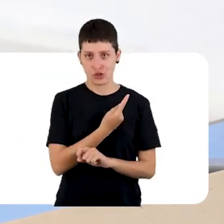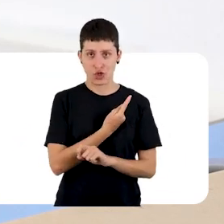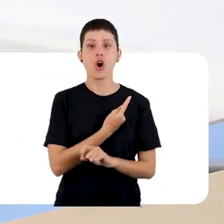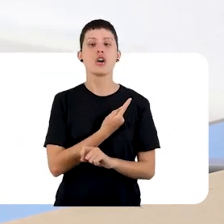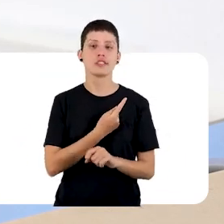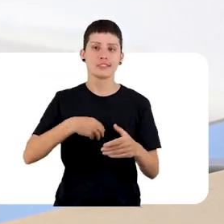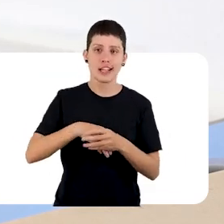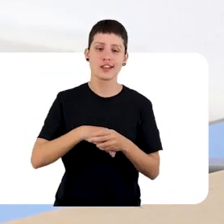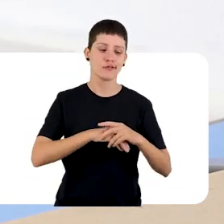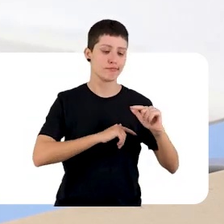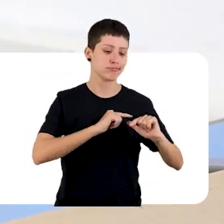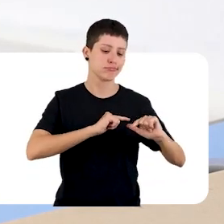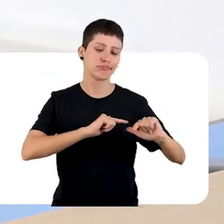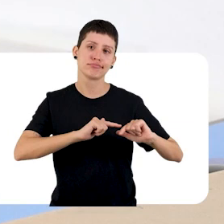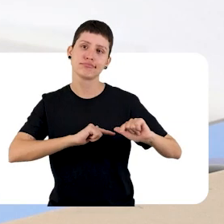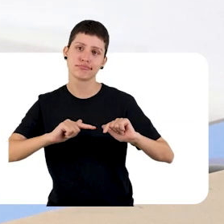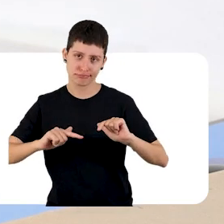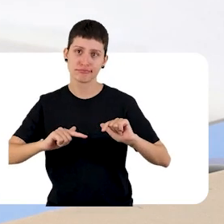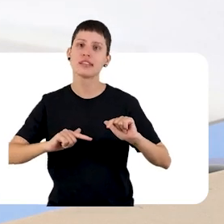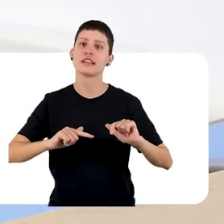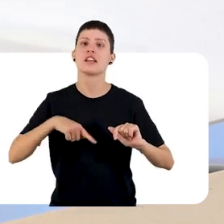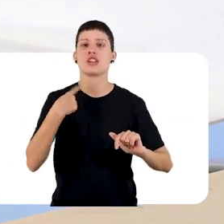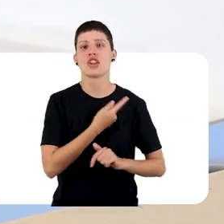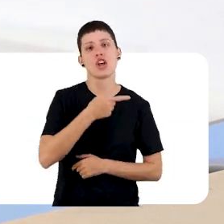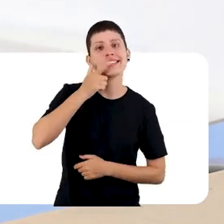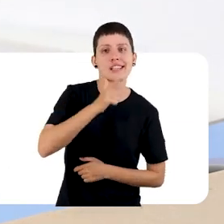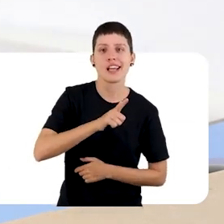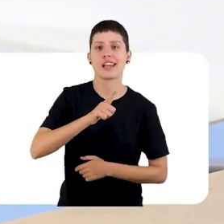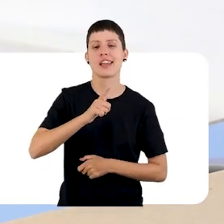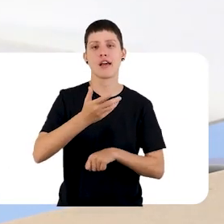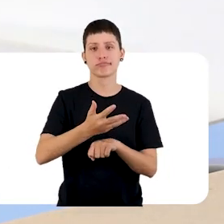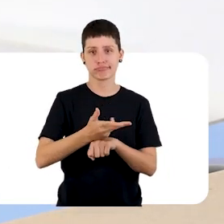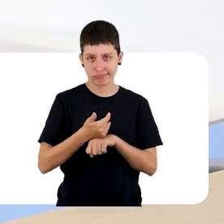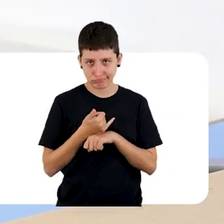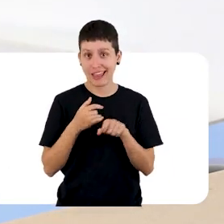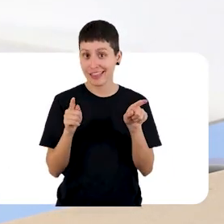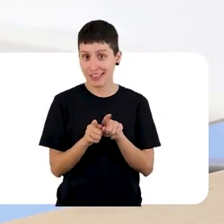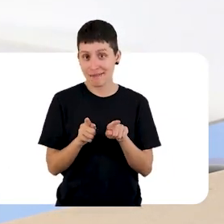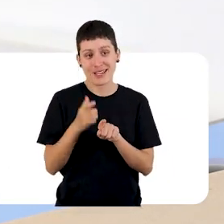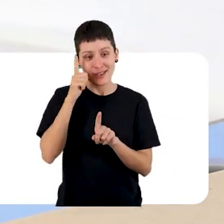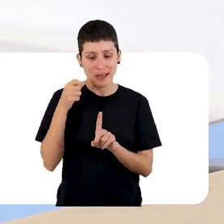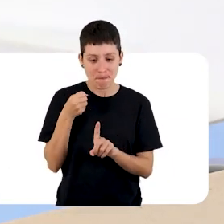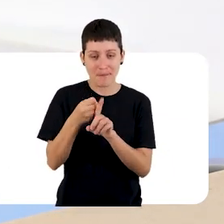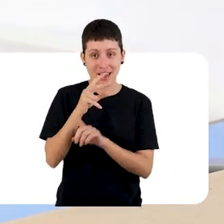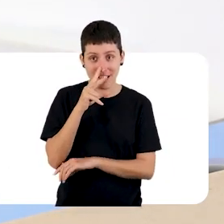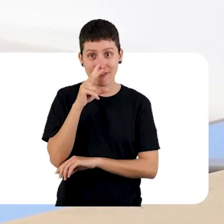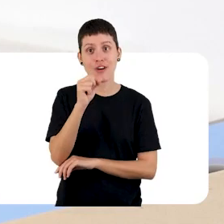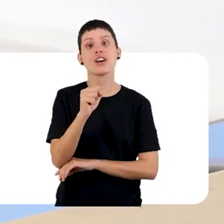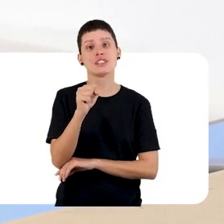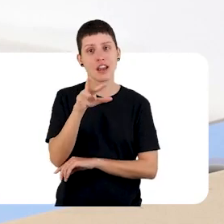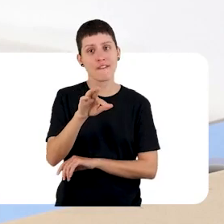trabalho, além de ganhar esse talento, além de fazer esse impacto, você vai estar